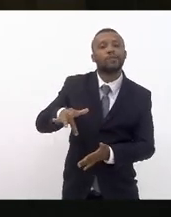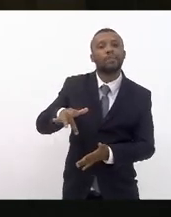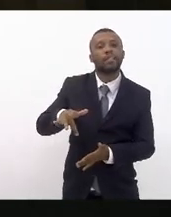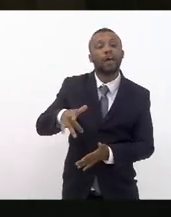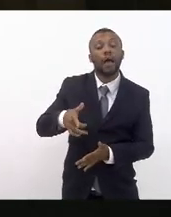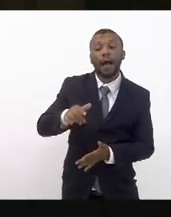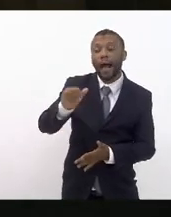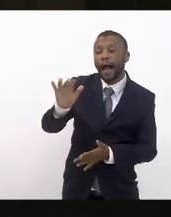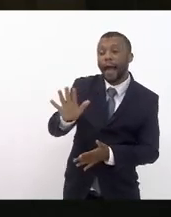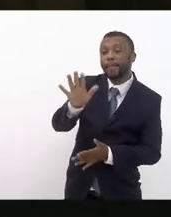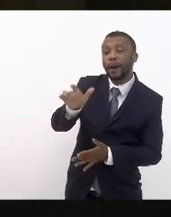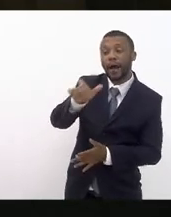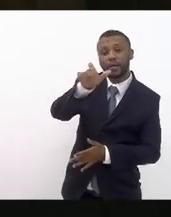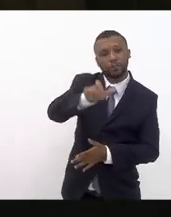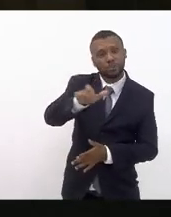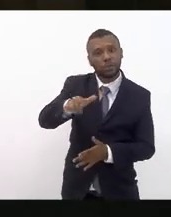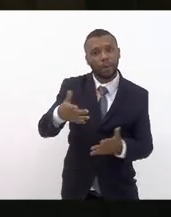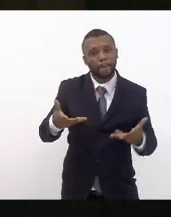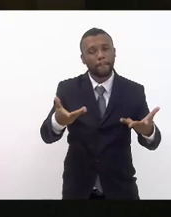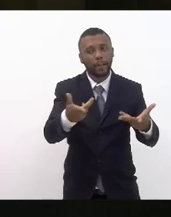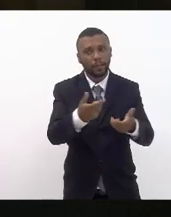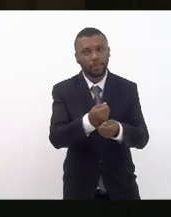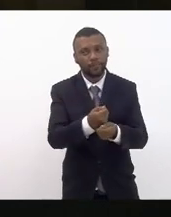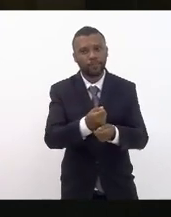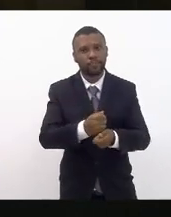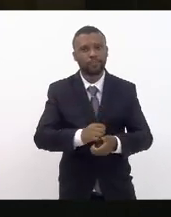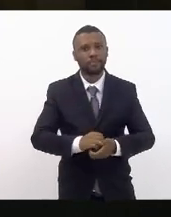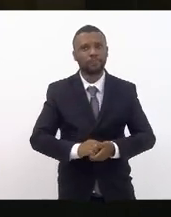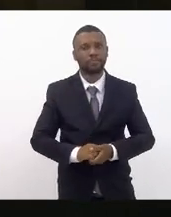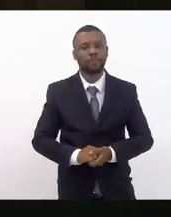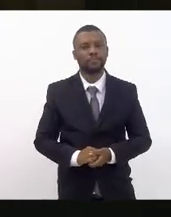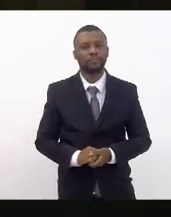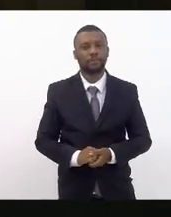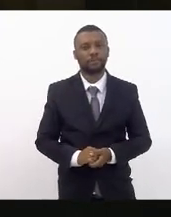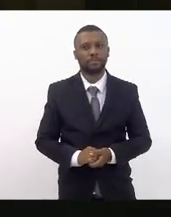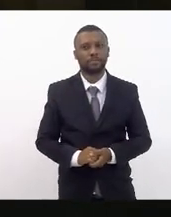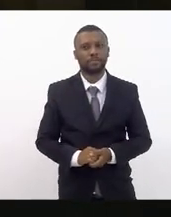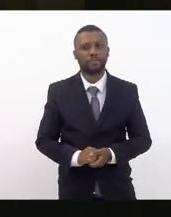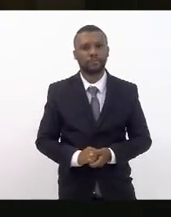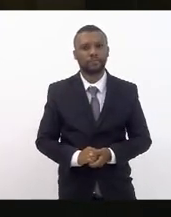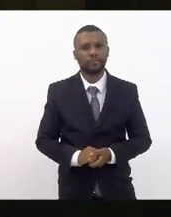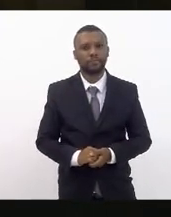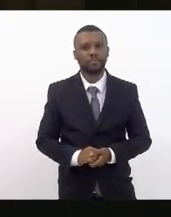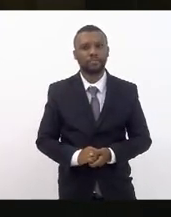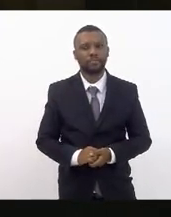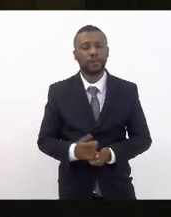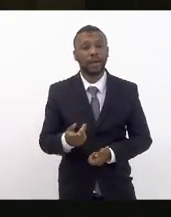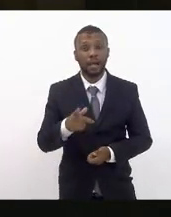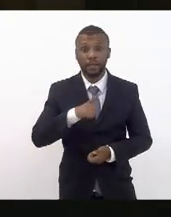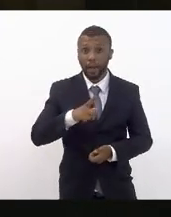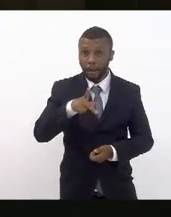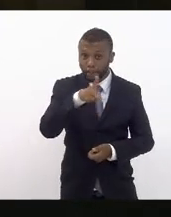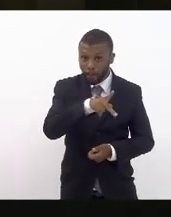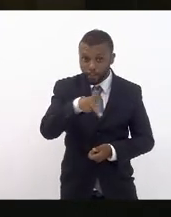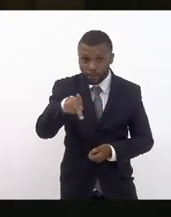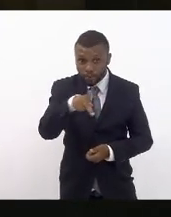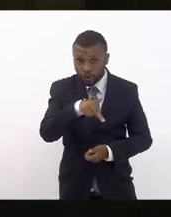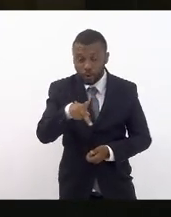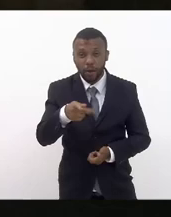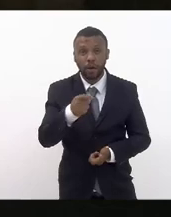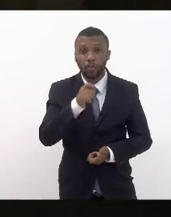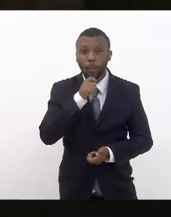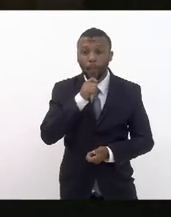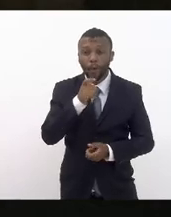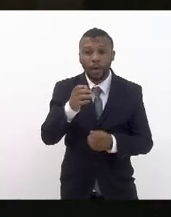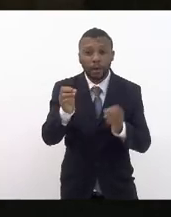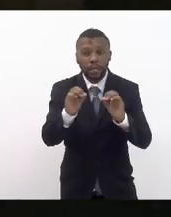pessoas maravilhosas. Não tem professor sem professor, não tem professor, não tem médico sem professor, não